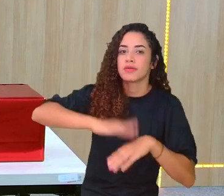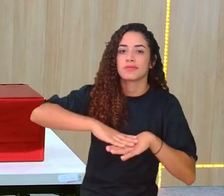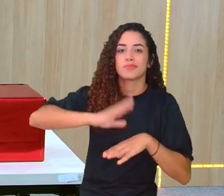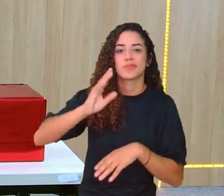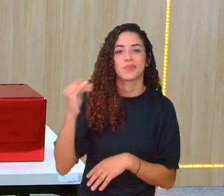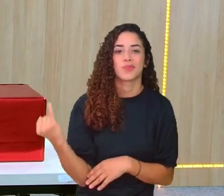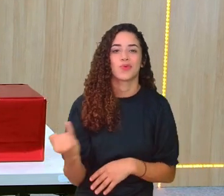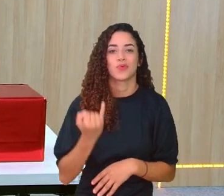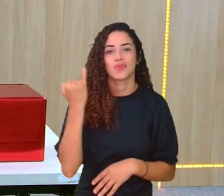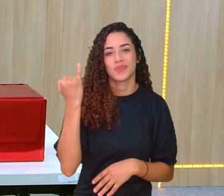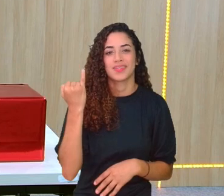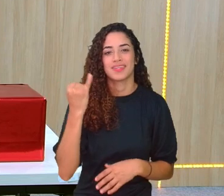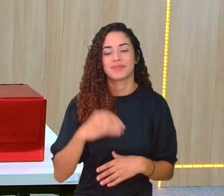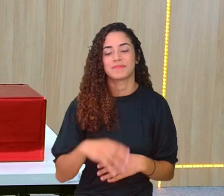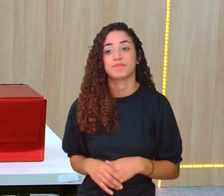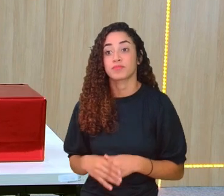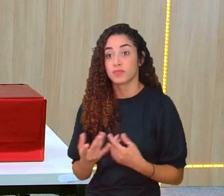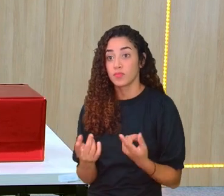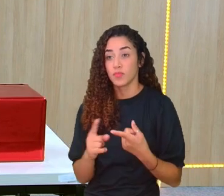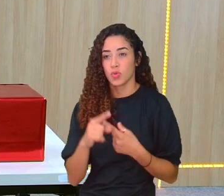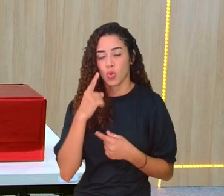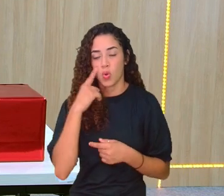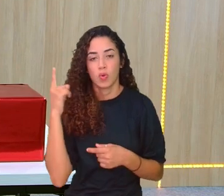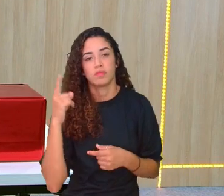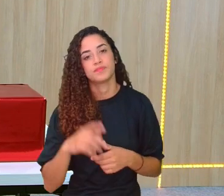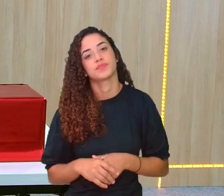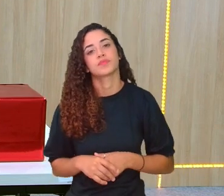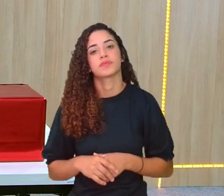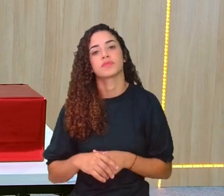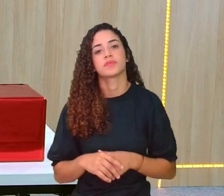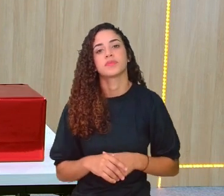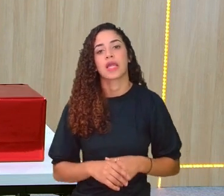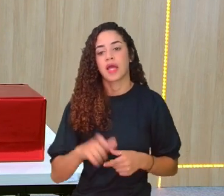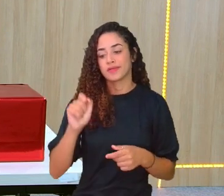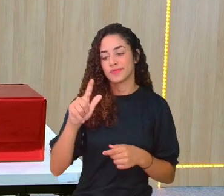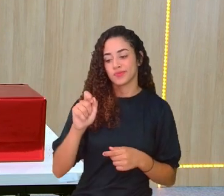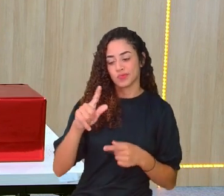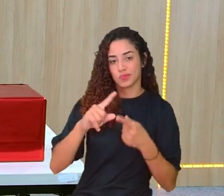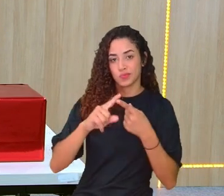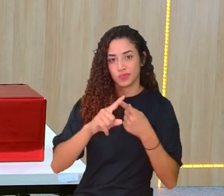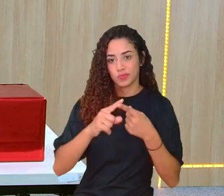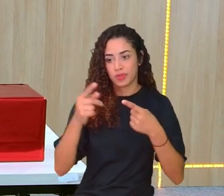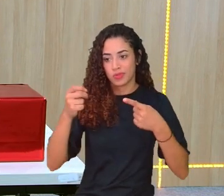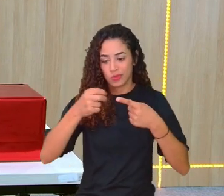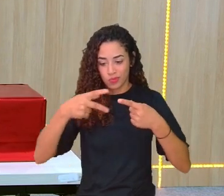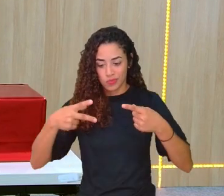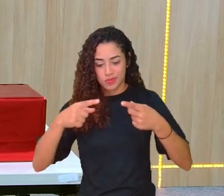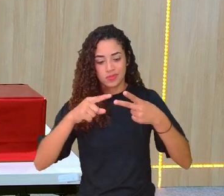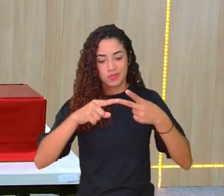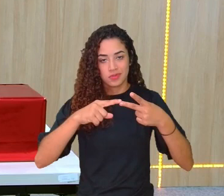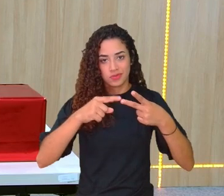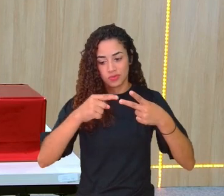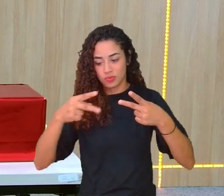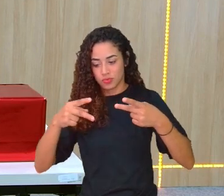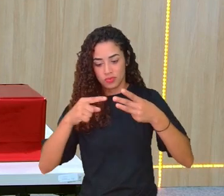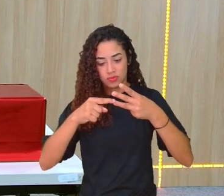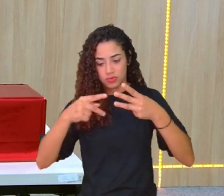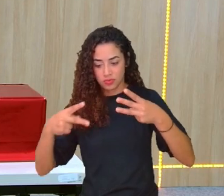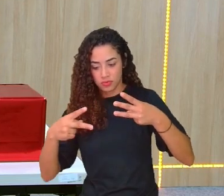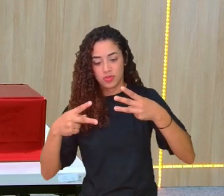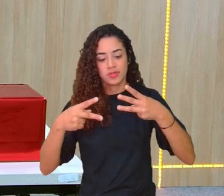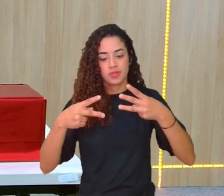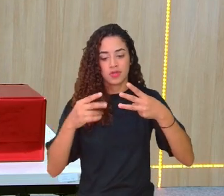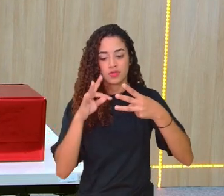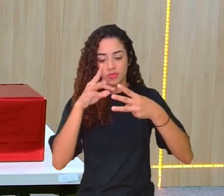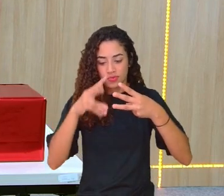Então, com a azul eu tenho 2, com a branca eu tenho 2 e com a verde eu tenho 2. Então, eu tenho 2 mais 2